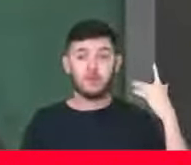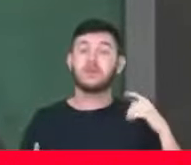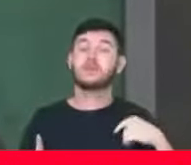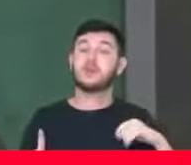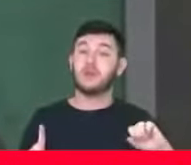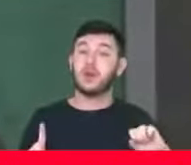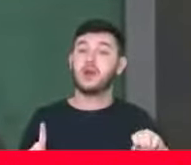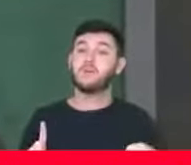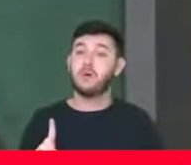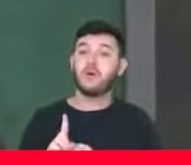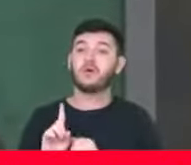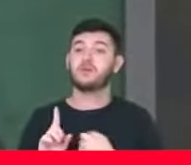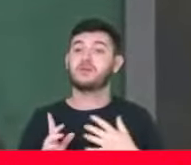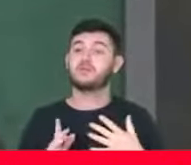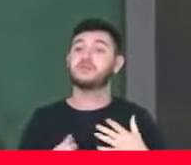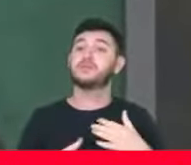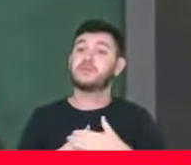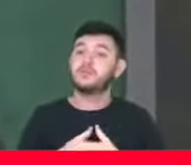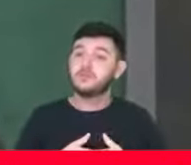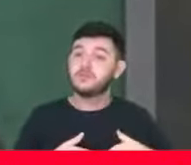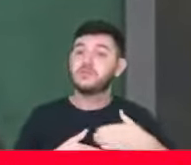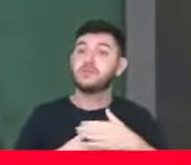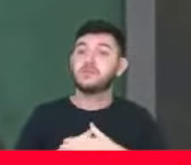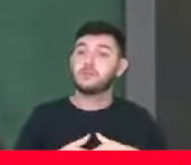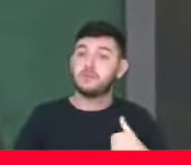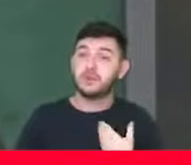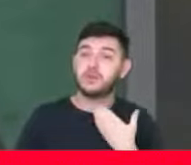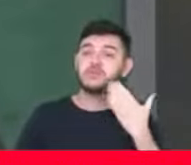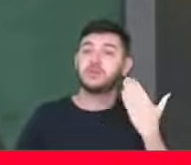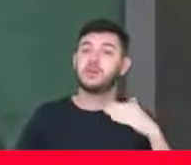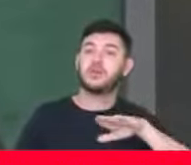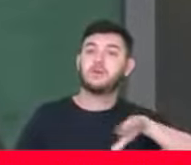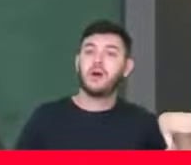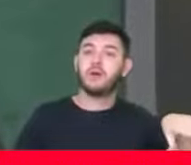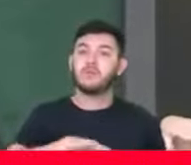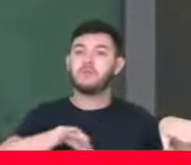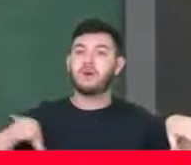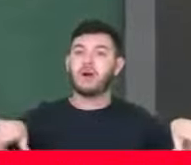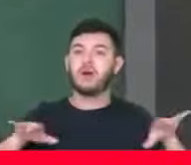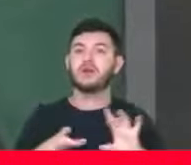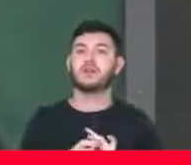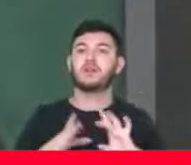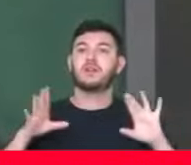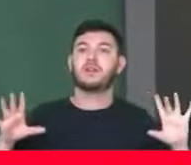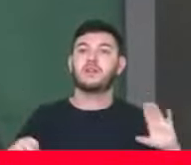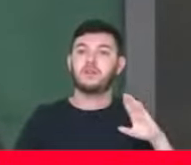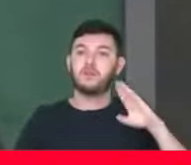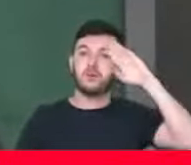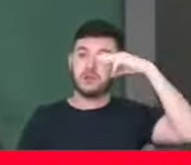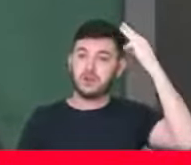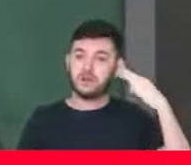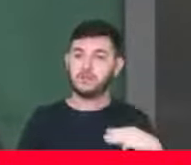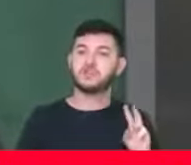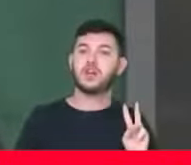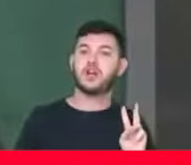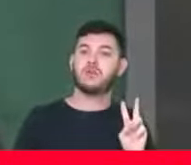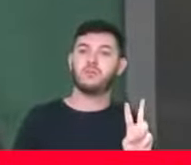forma carinhosa, pediram para que eles se arredassem e Bolsonaro passou junto com Michele. Muito obrigado, senhor presidente.